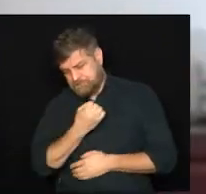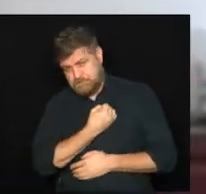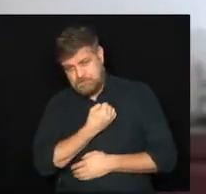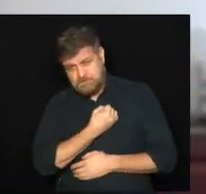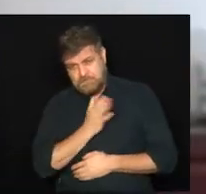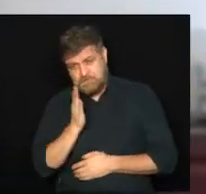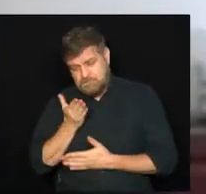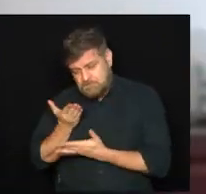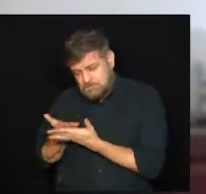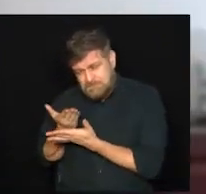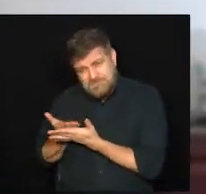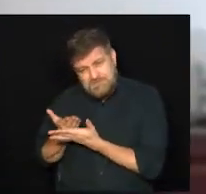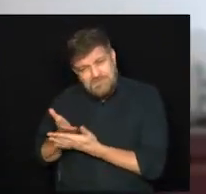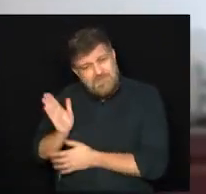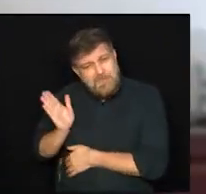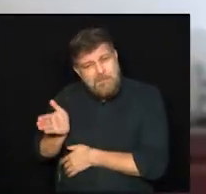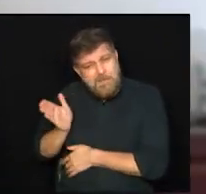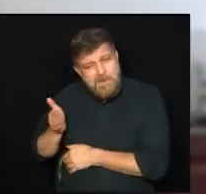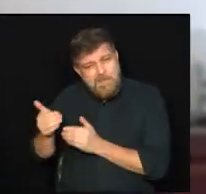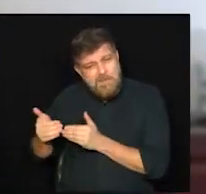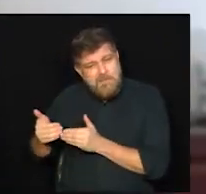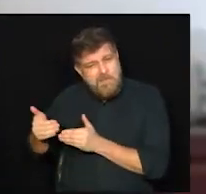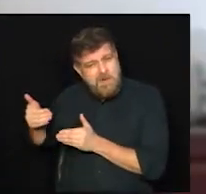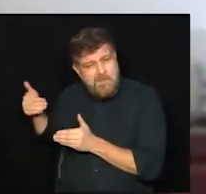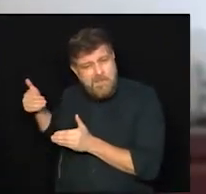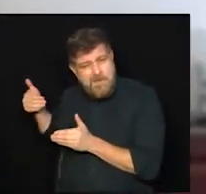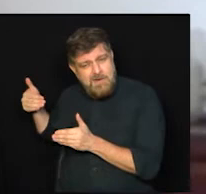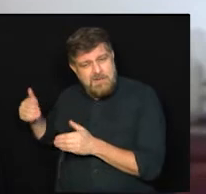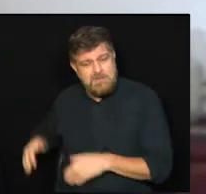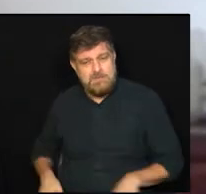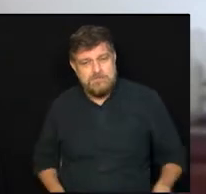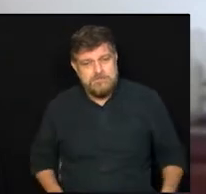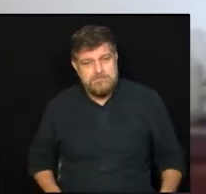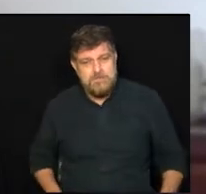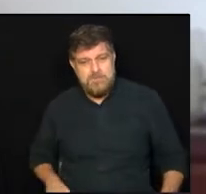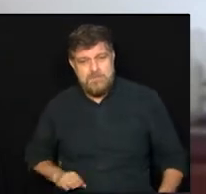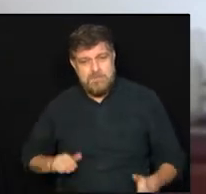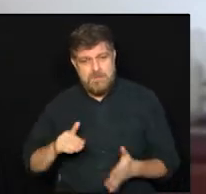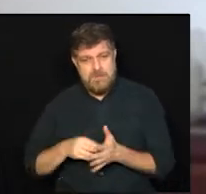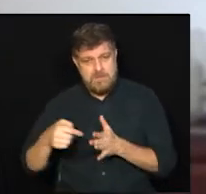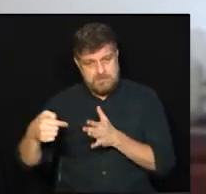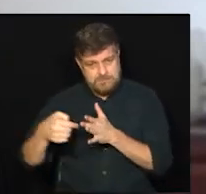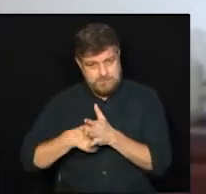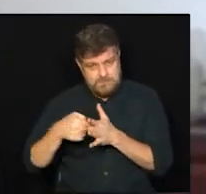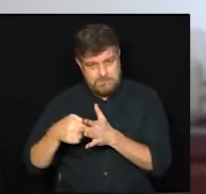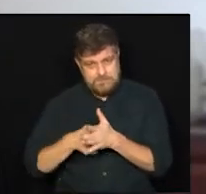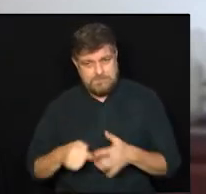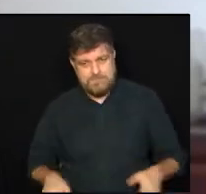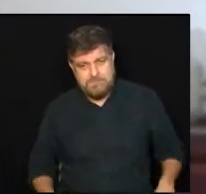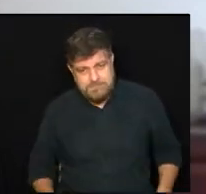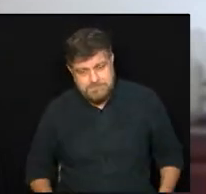nós estudamos no passado, até a pergunta que você fez,